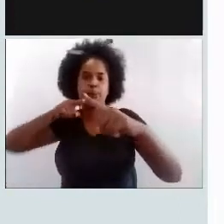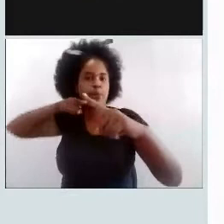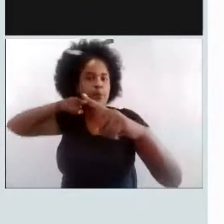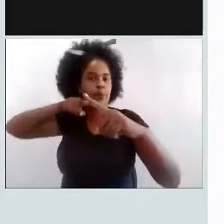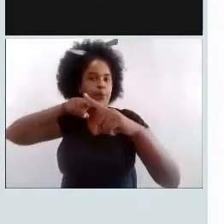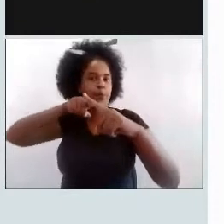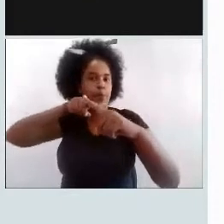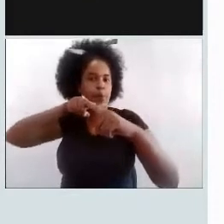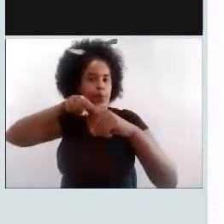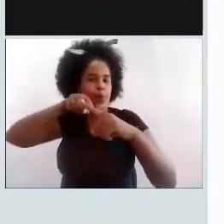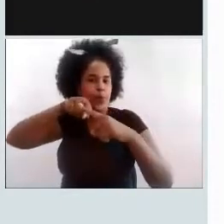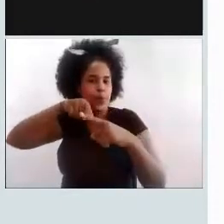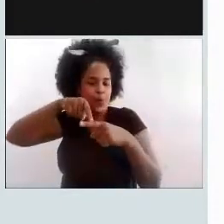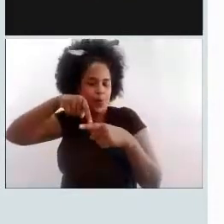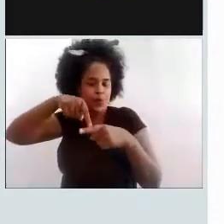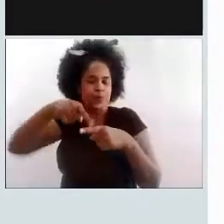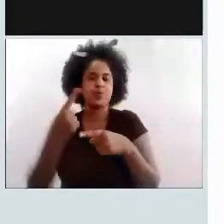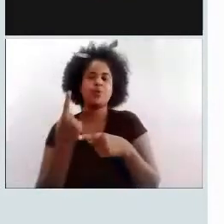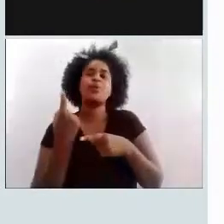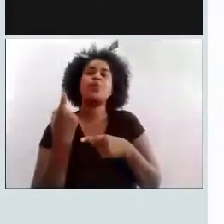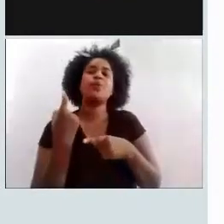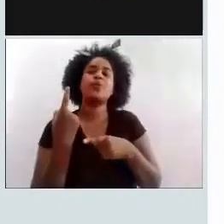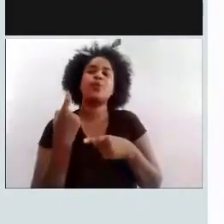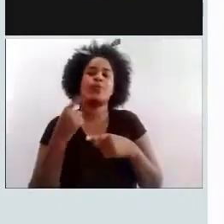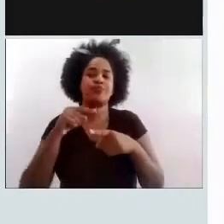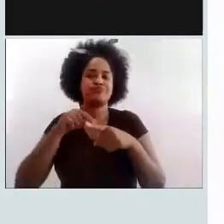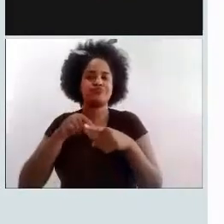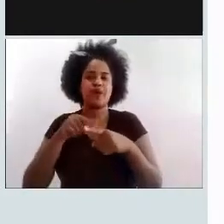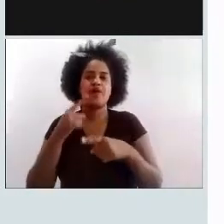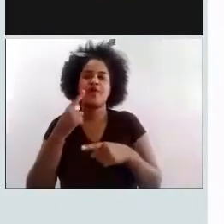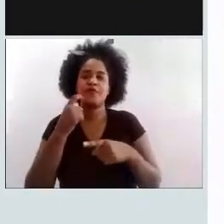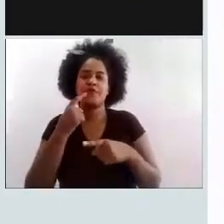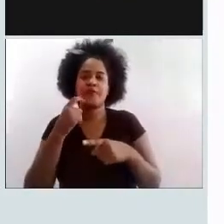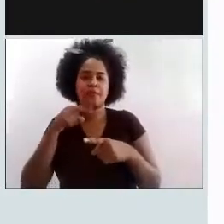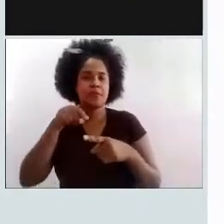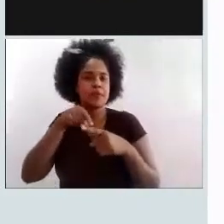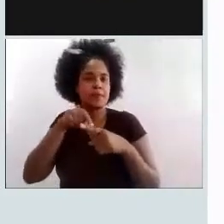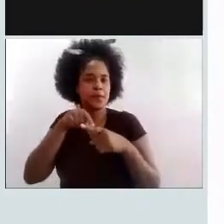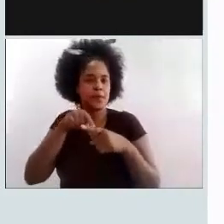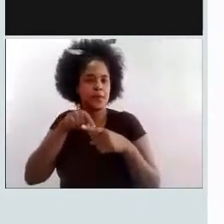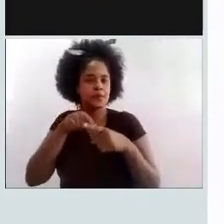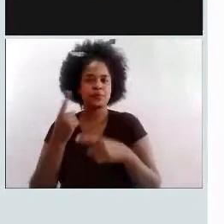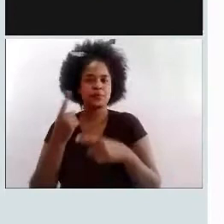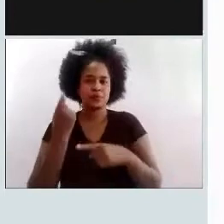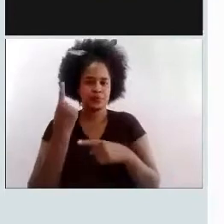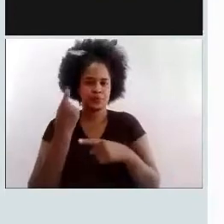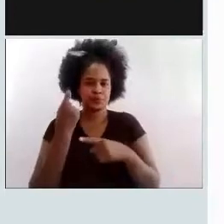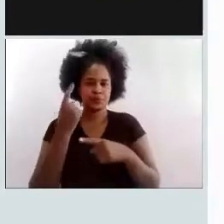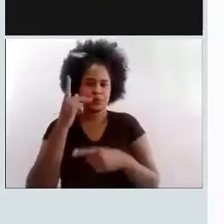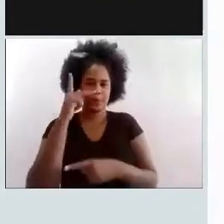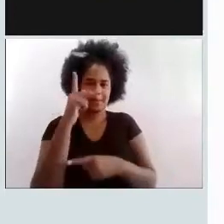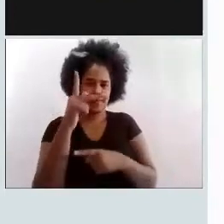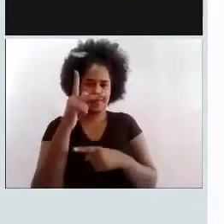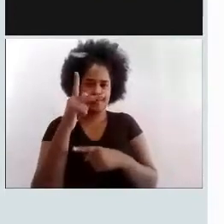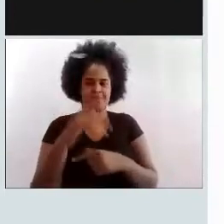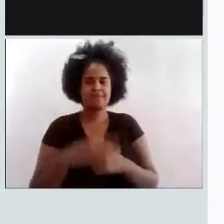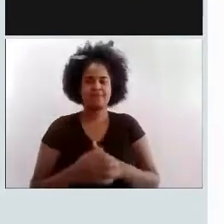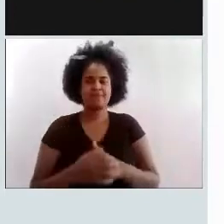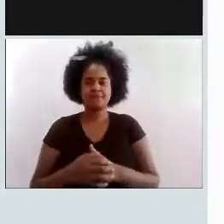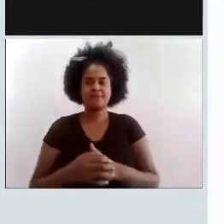concorrem. Elas concorrem ao mesmo ponto. Lembrem-se disso,